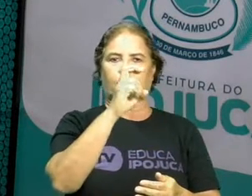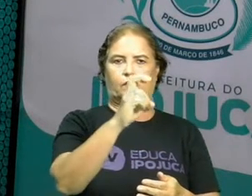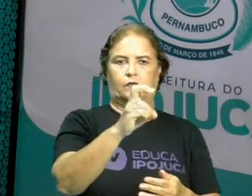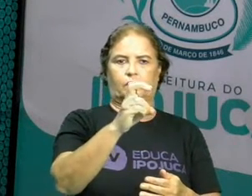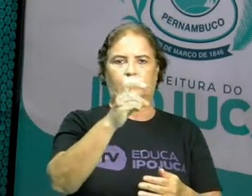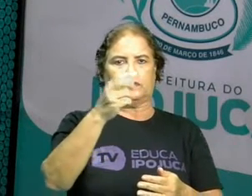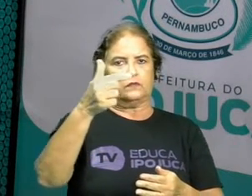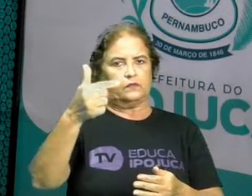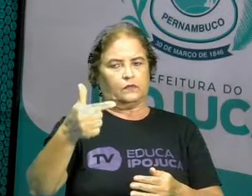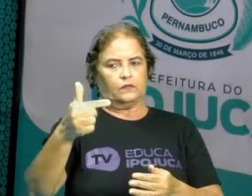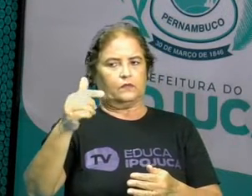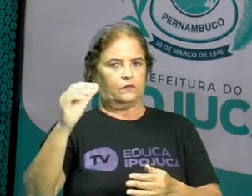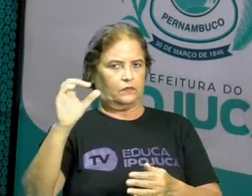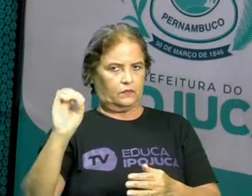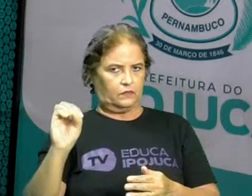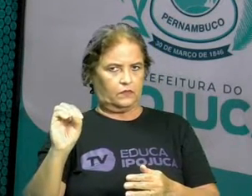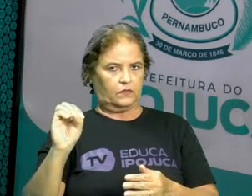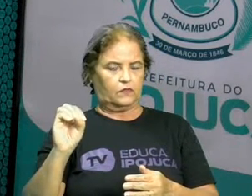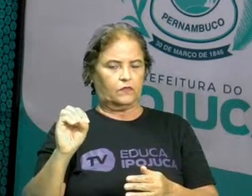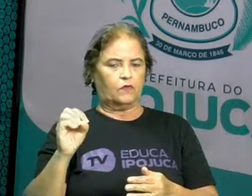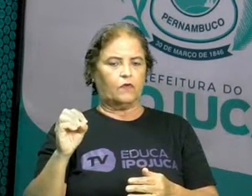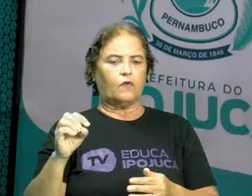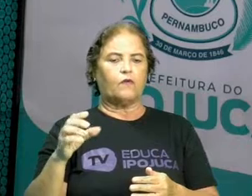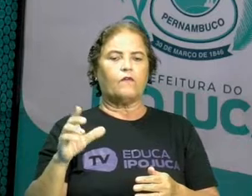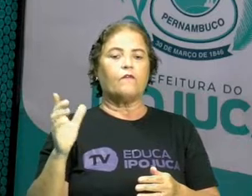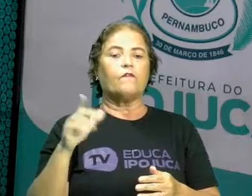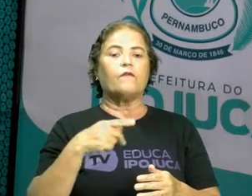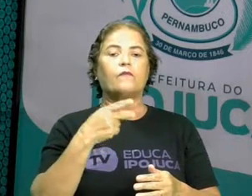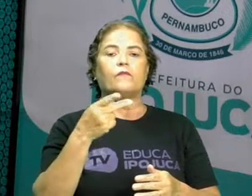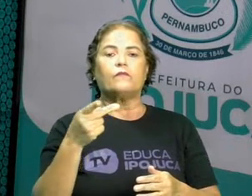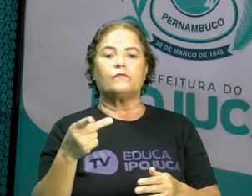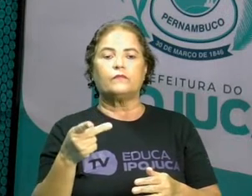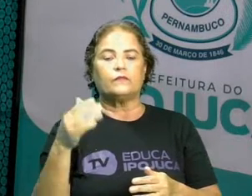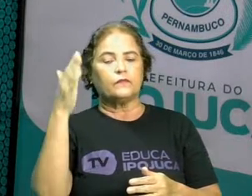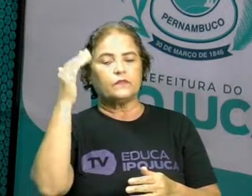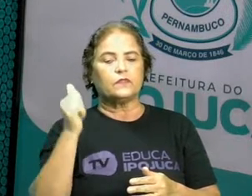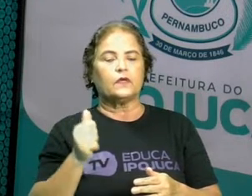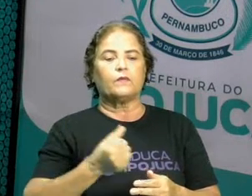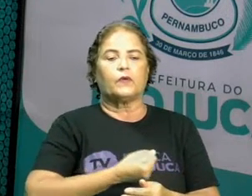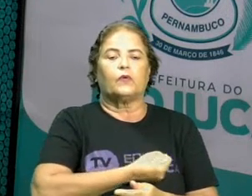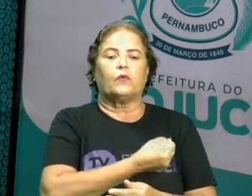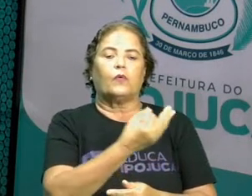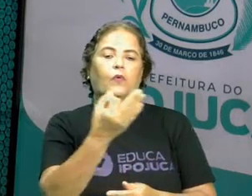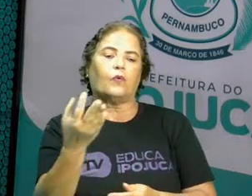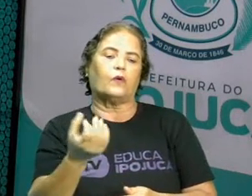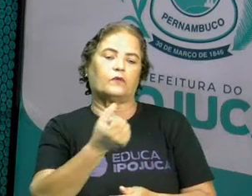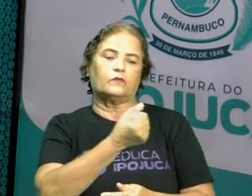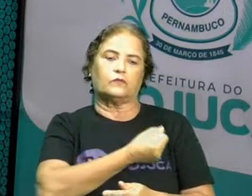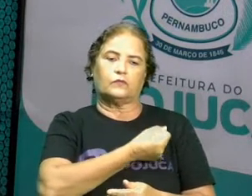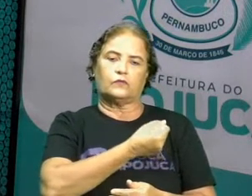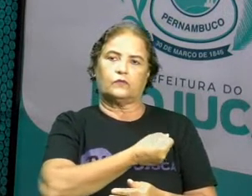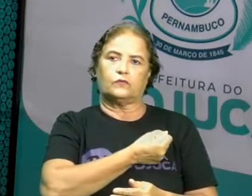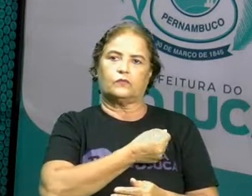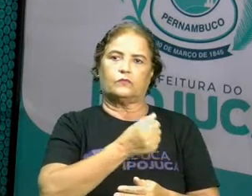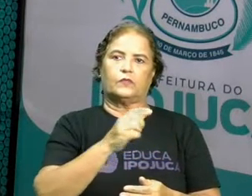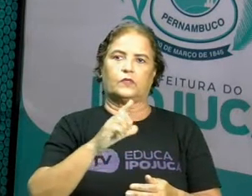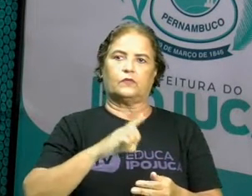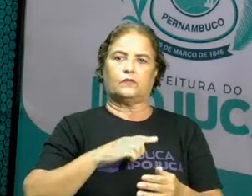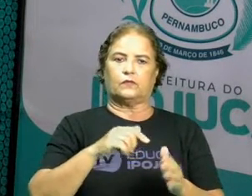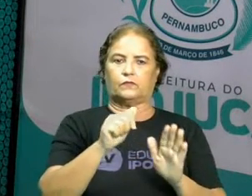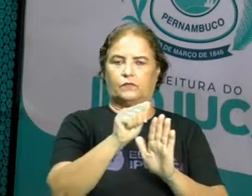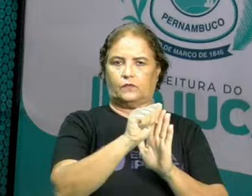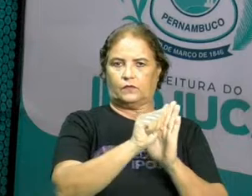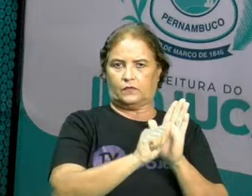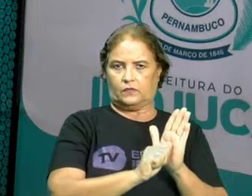0. Vamos ver quantos números nós formamos com estes algarismos?